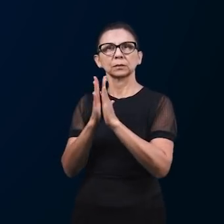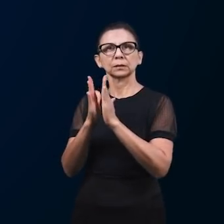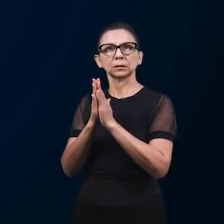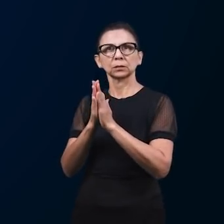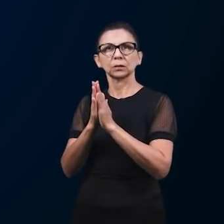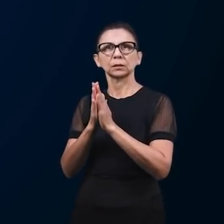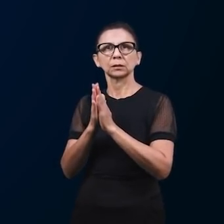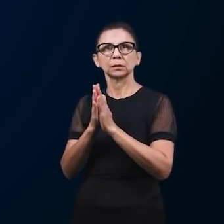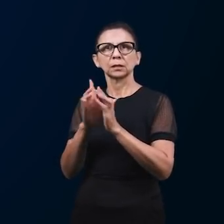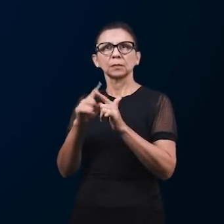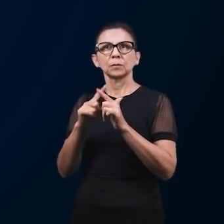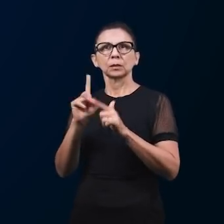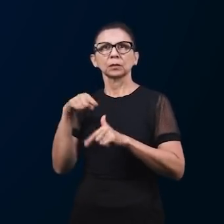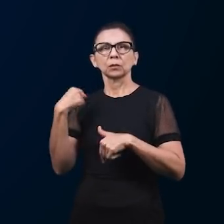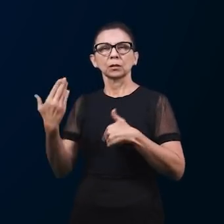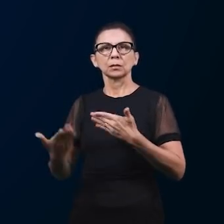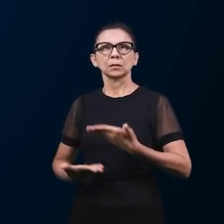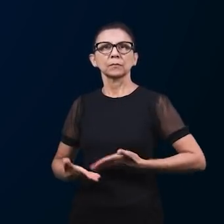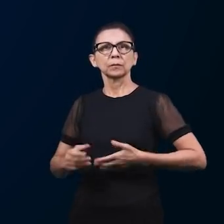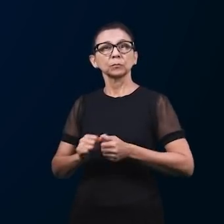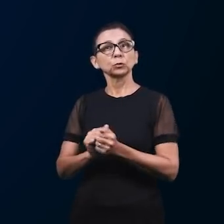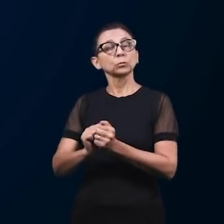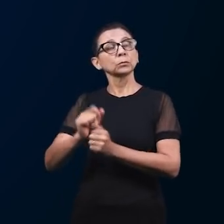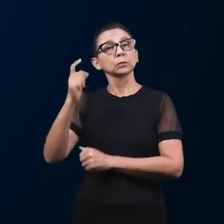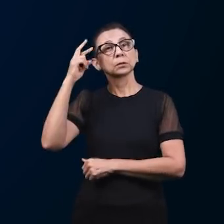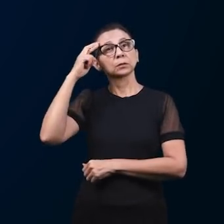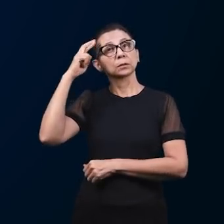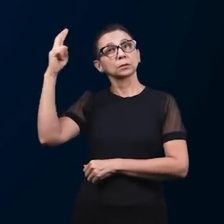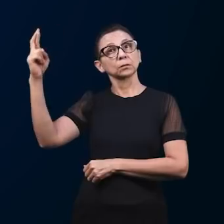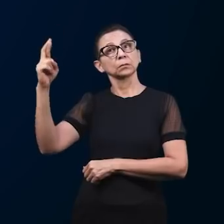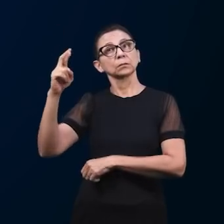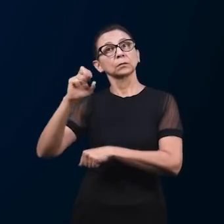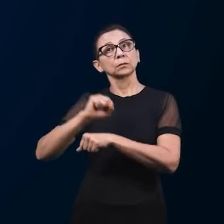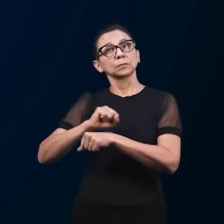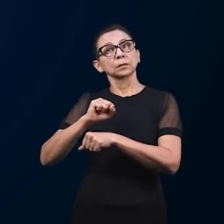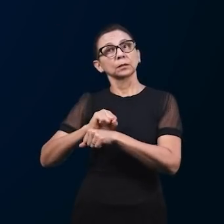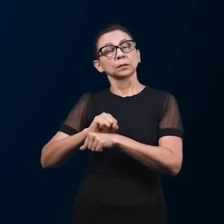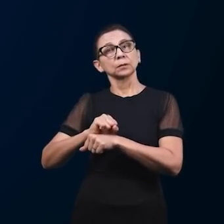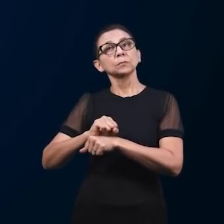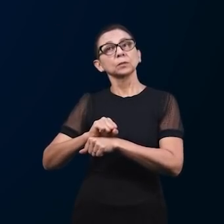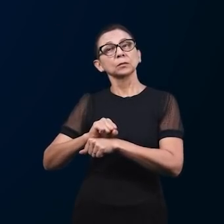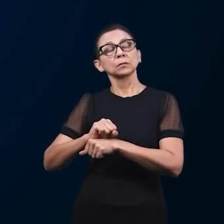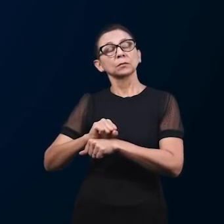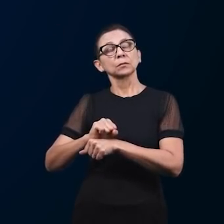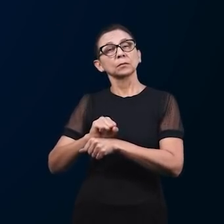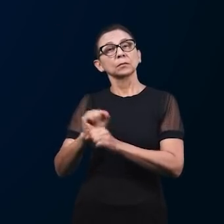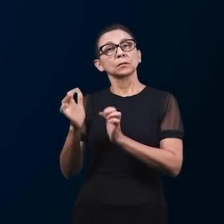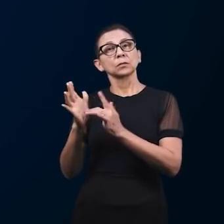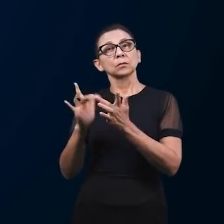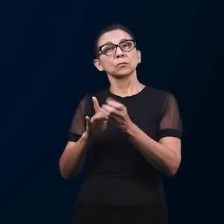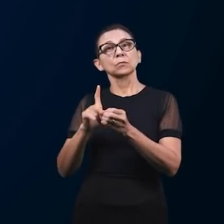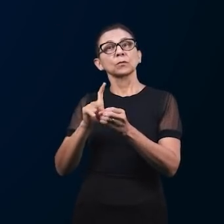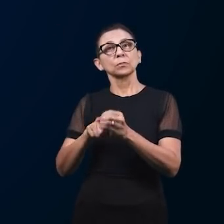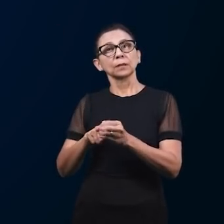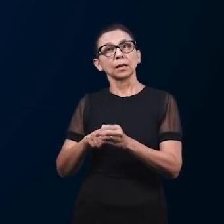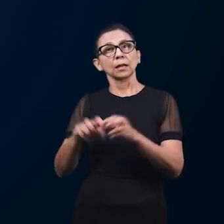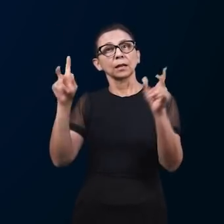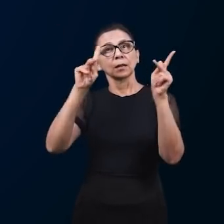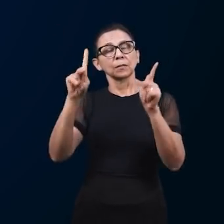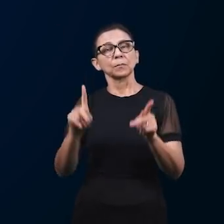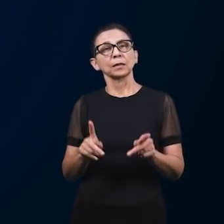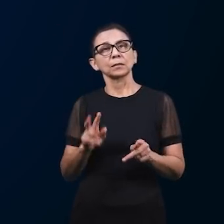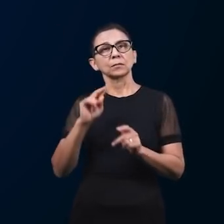for at vi står sammen om å tjene Gud, og at vi det å vente i Jesu nåde